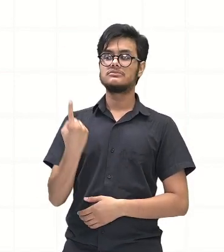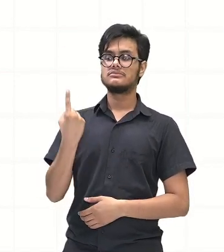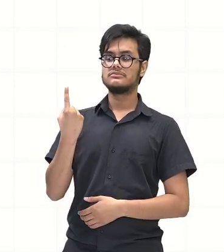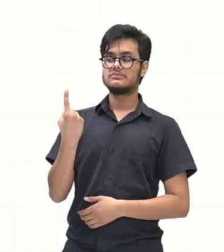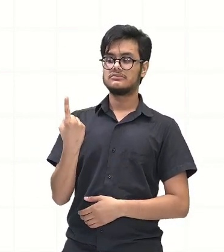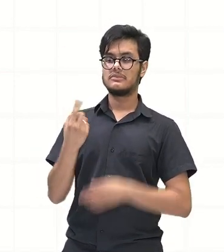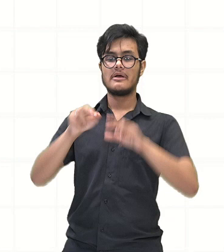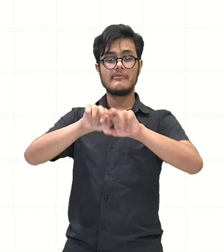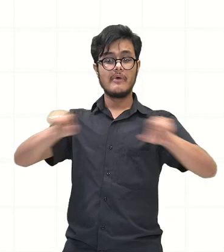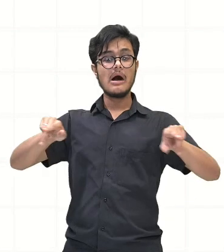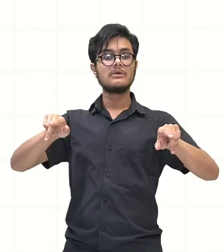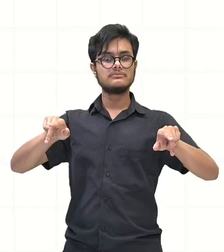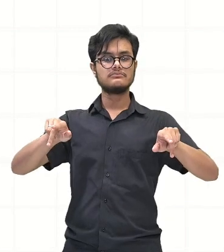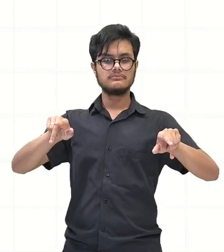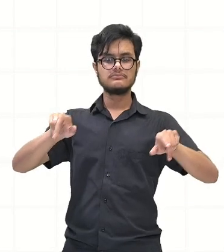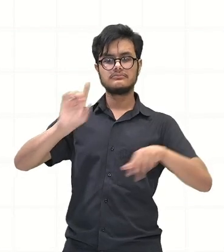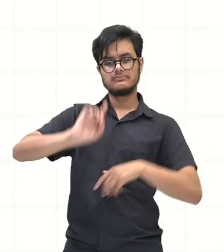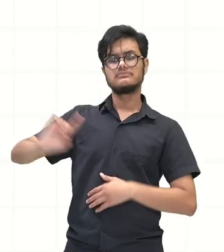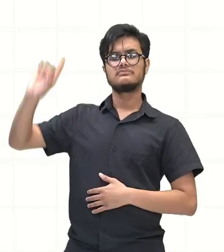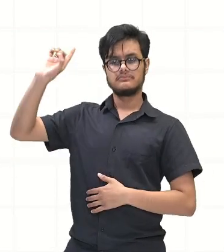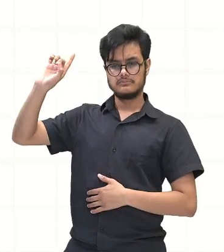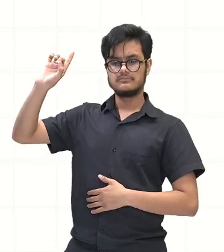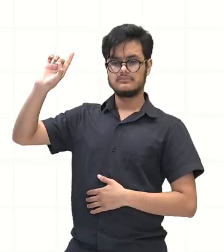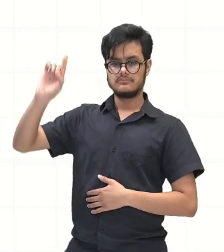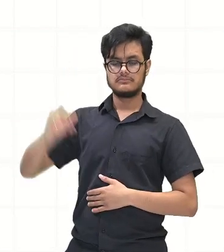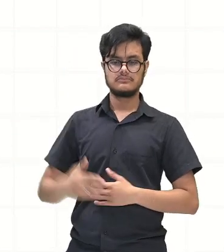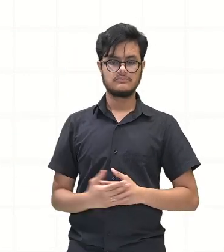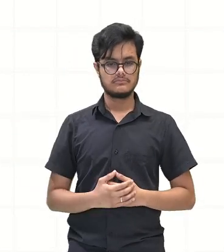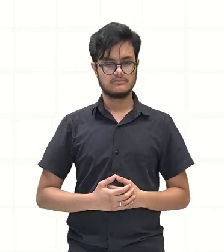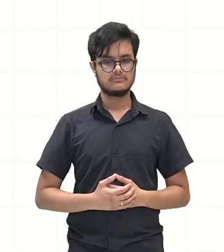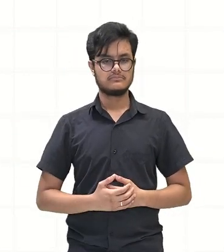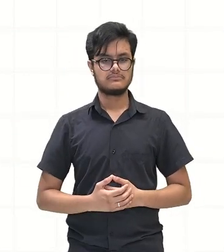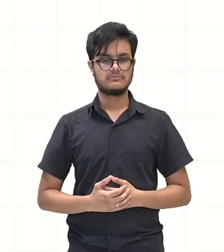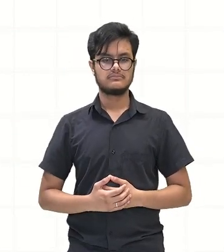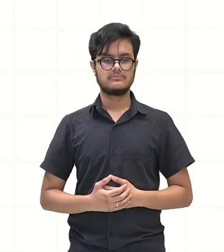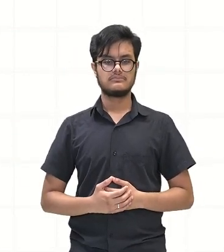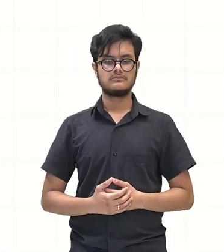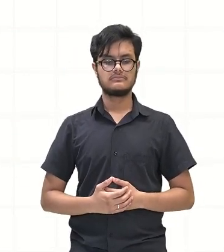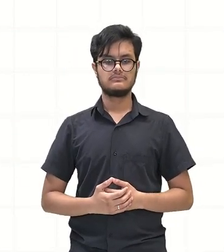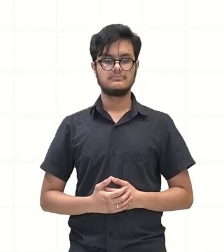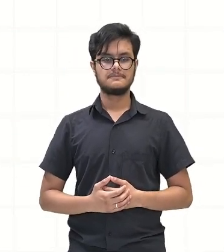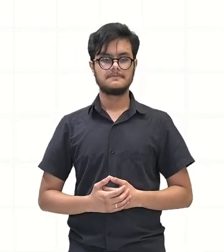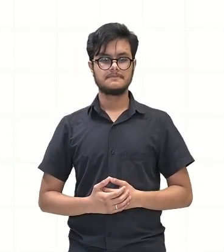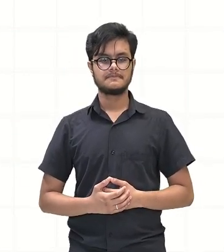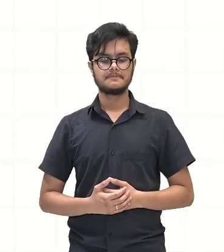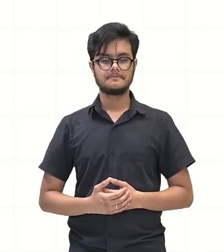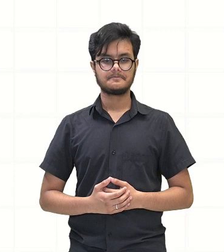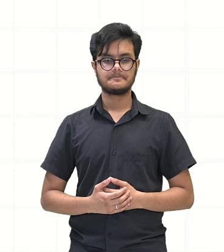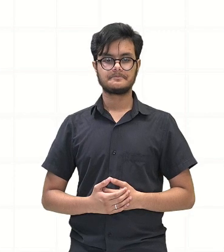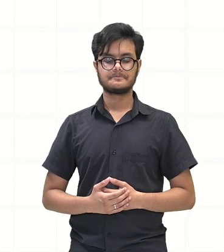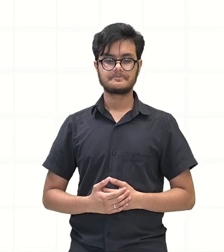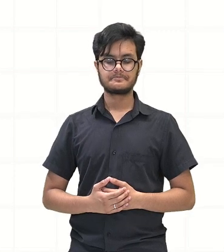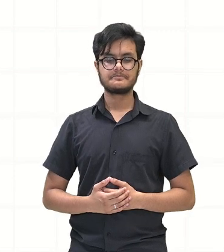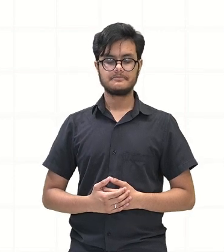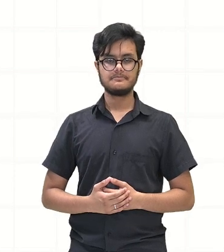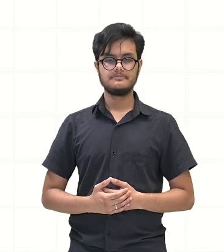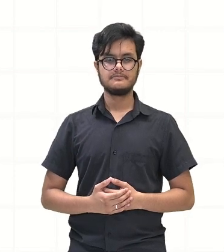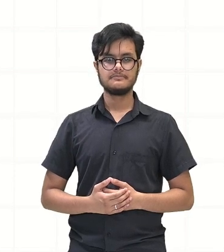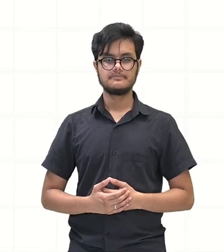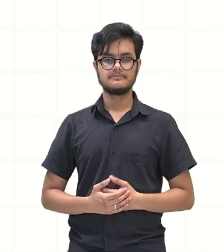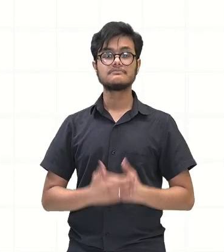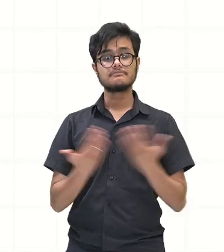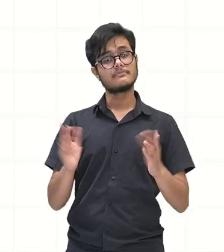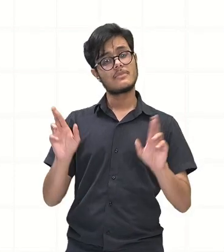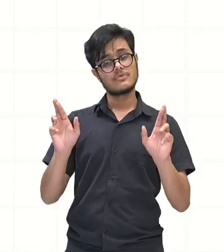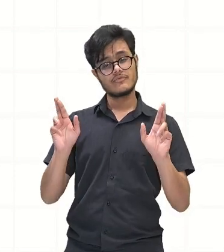politeístas, ou seja, acreditavam em vários deuses, certo? Então, uma outra diferença entre